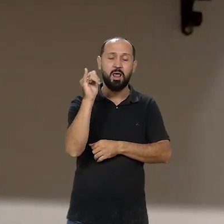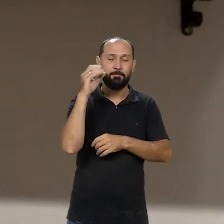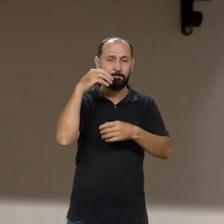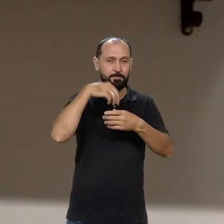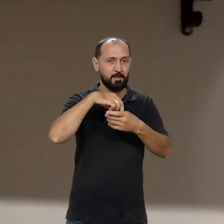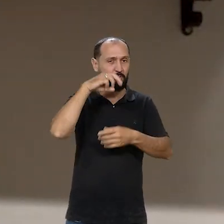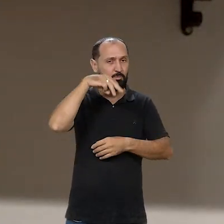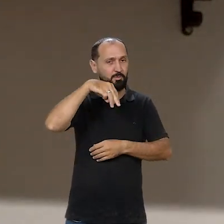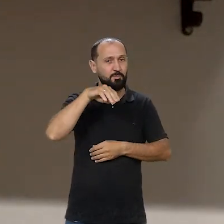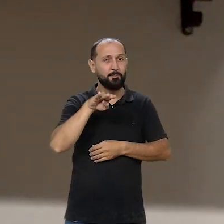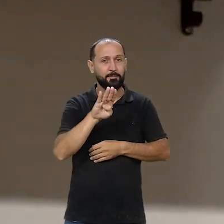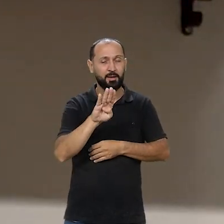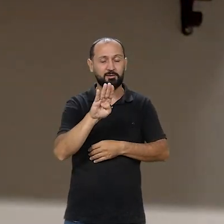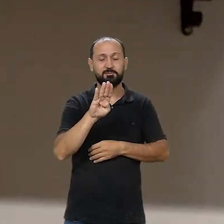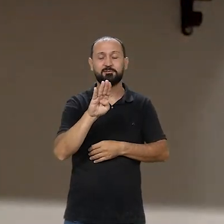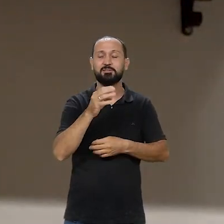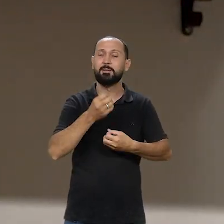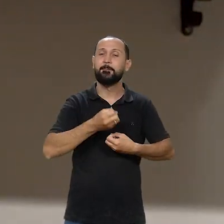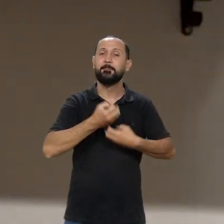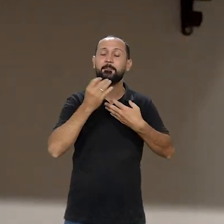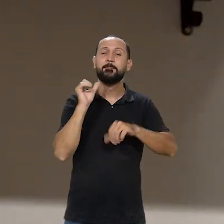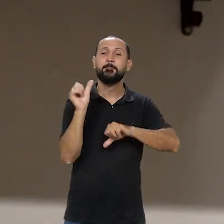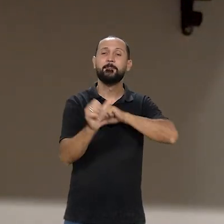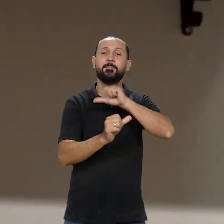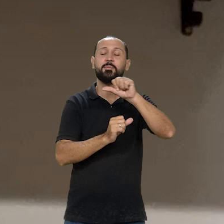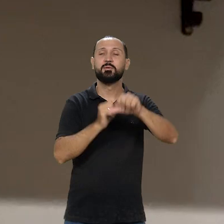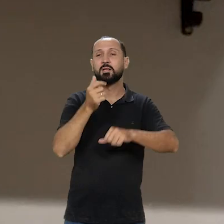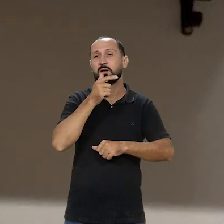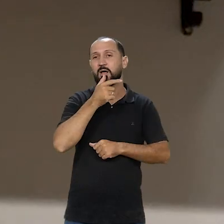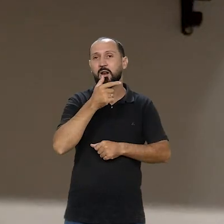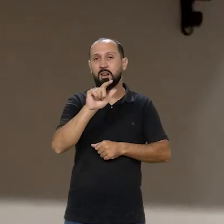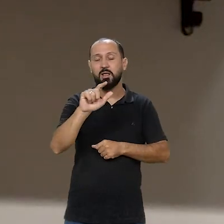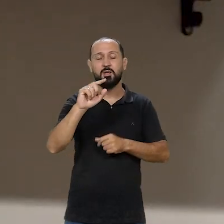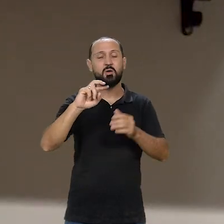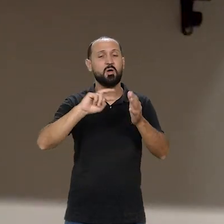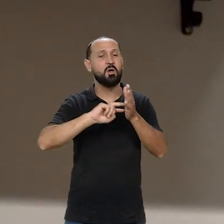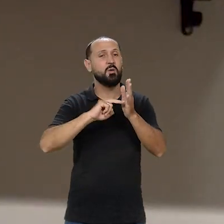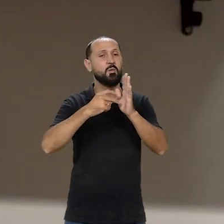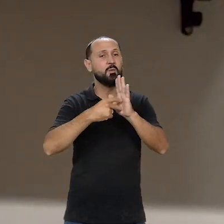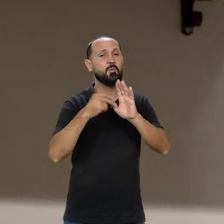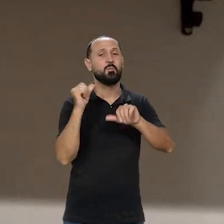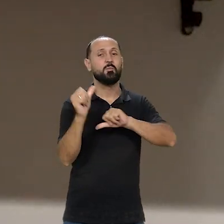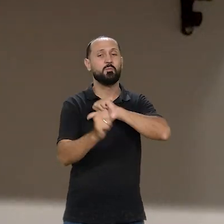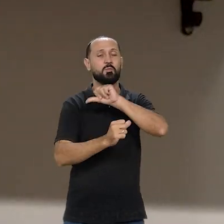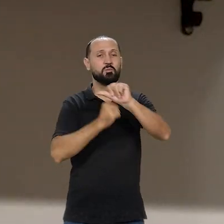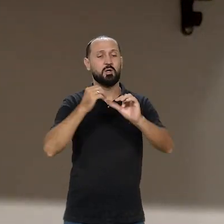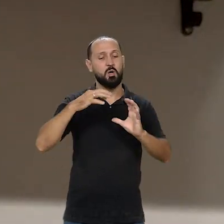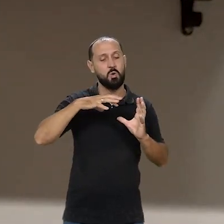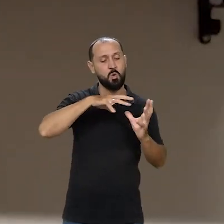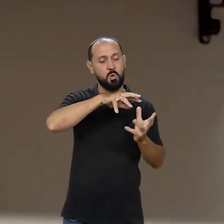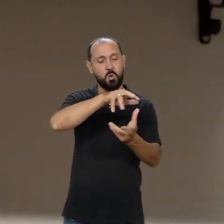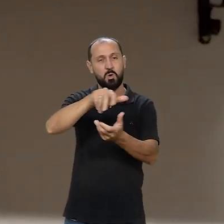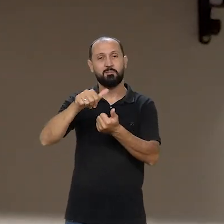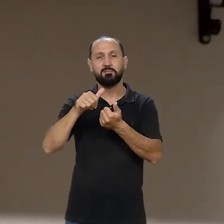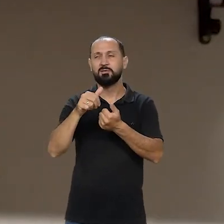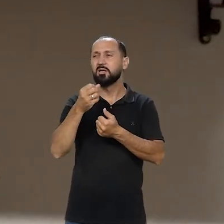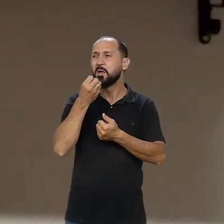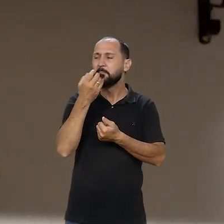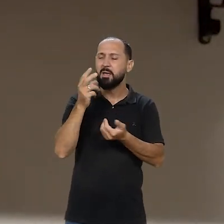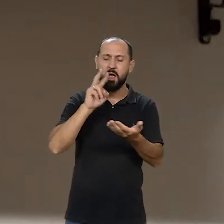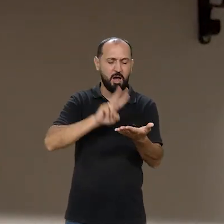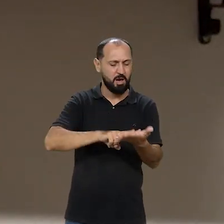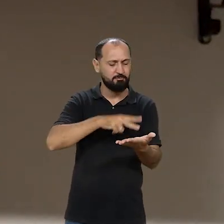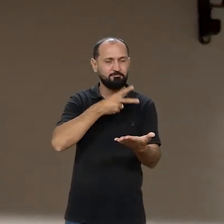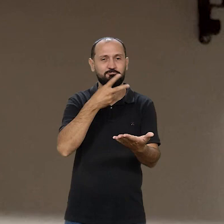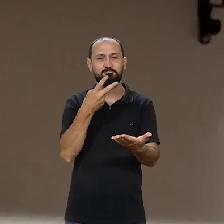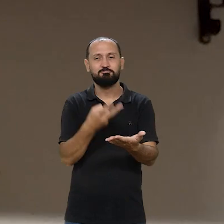na poesia do Manuel nos mostram então que mudar a língua corresponde a mudar o mundo. E isso é